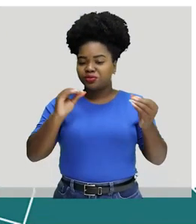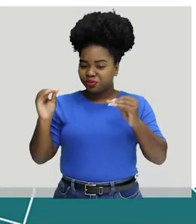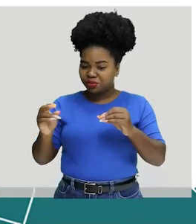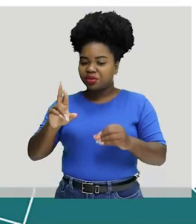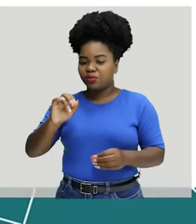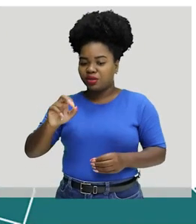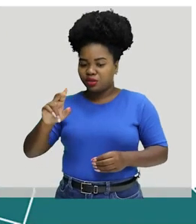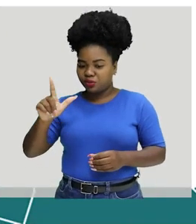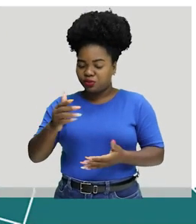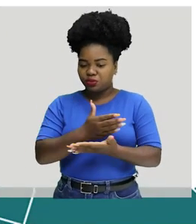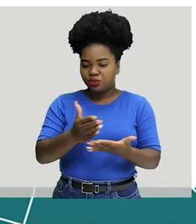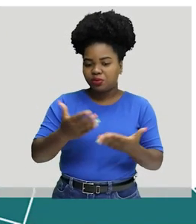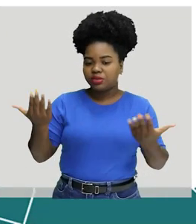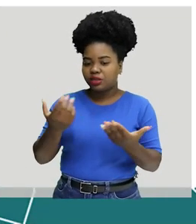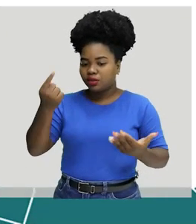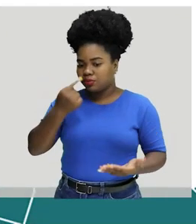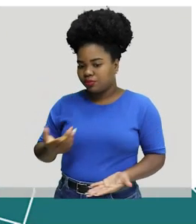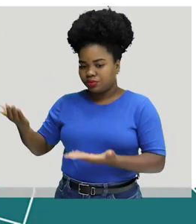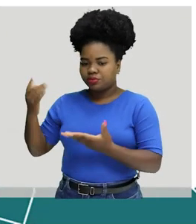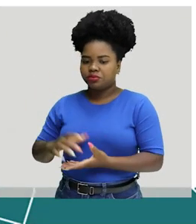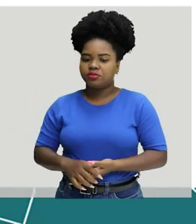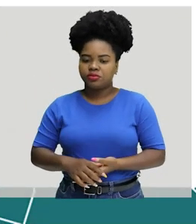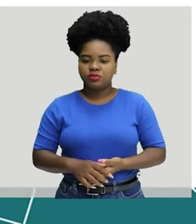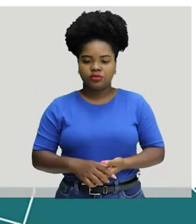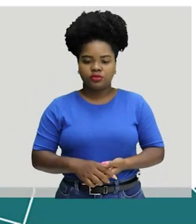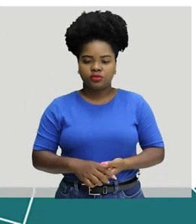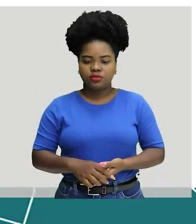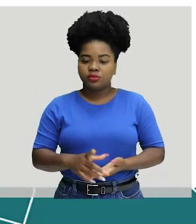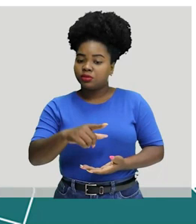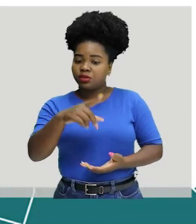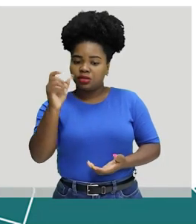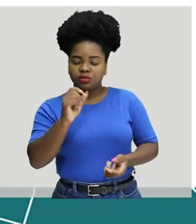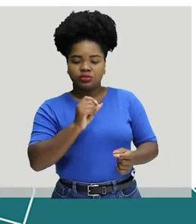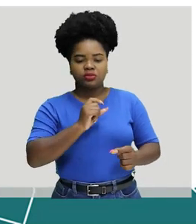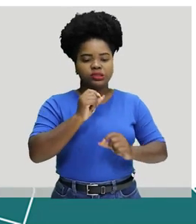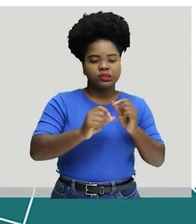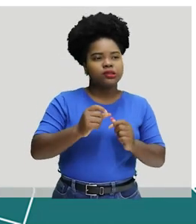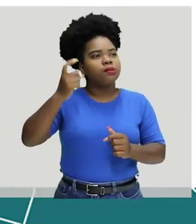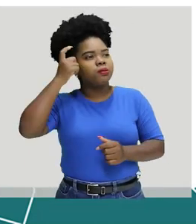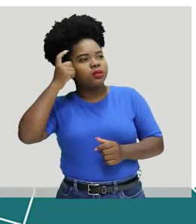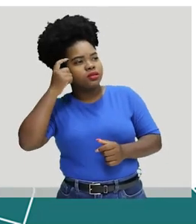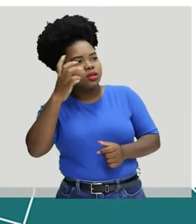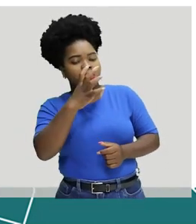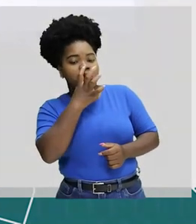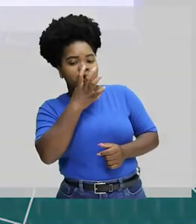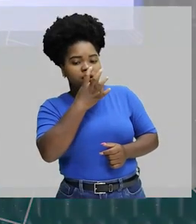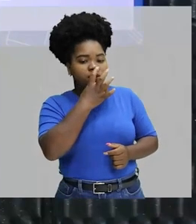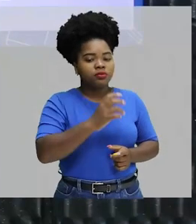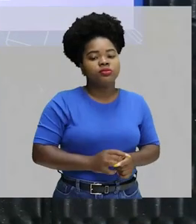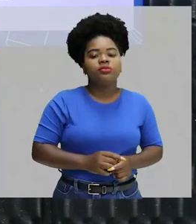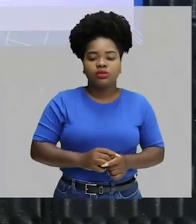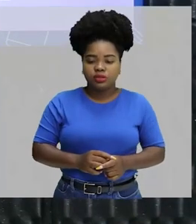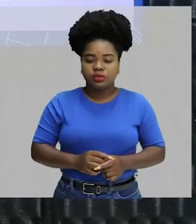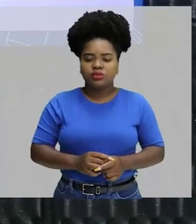início olha aqui ó prefiro ser uma metamorfose ambulante do que ter aquela velha opinião formada sobre tudo tá aqui o Raul